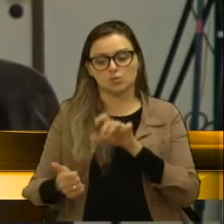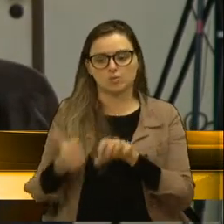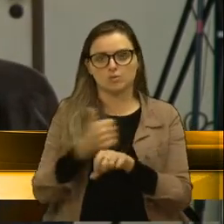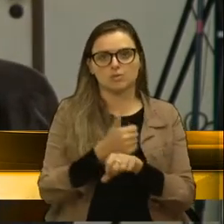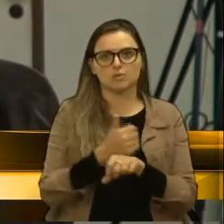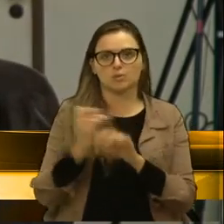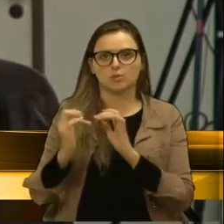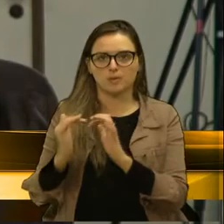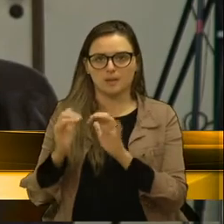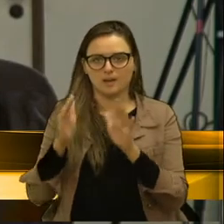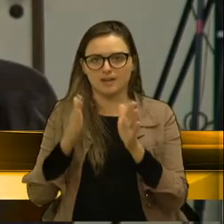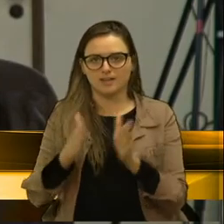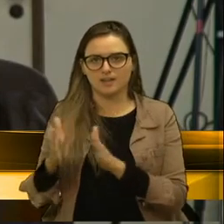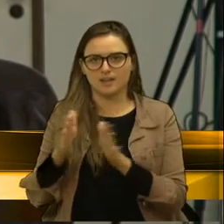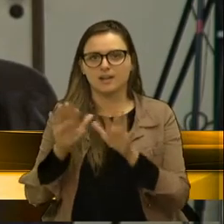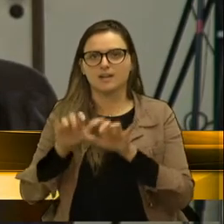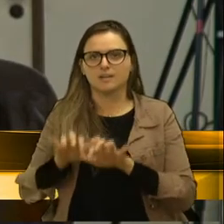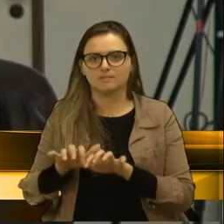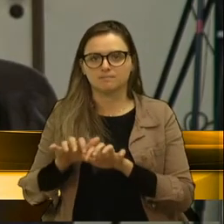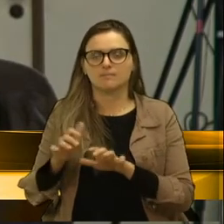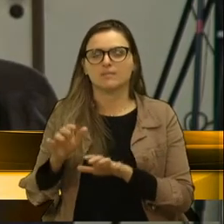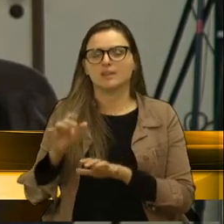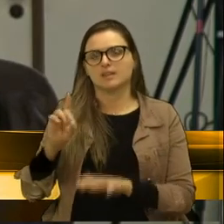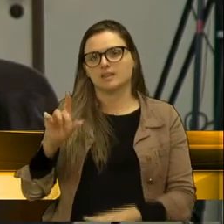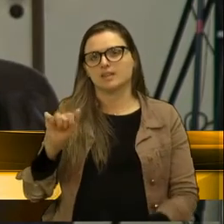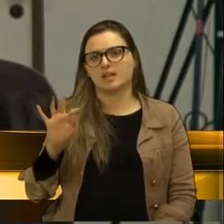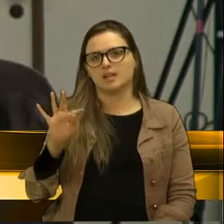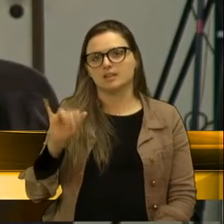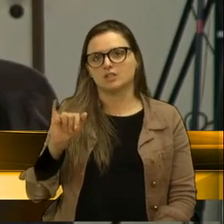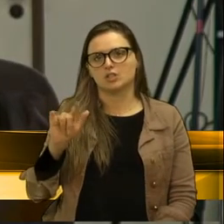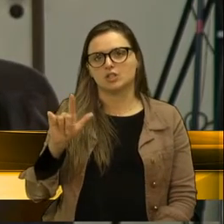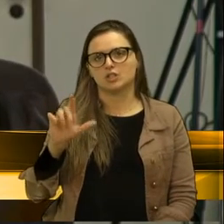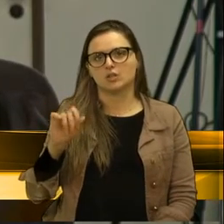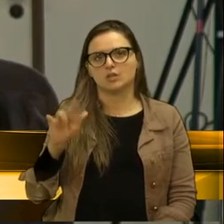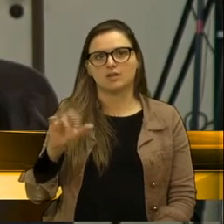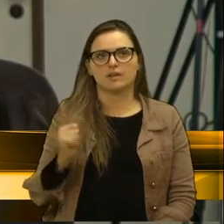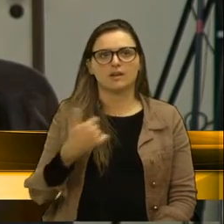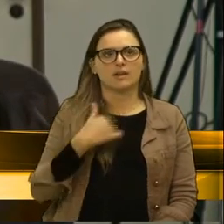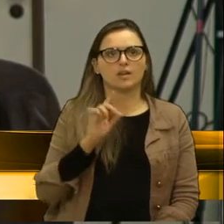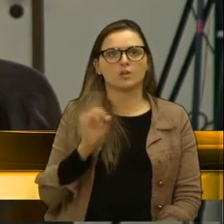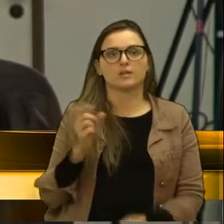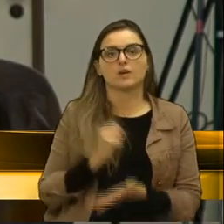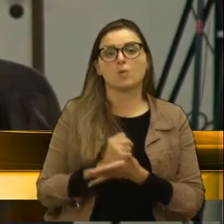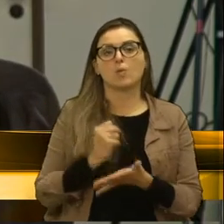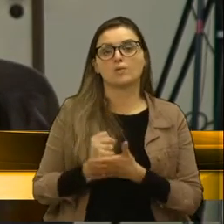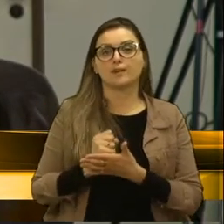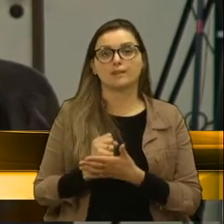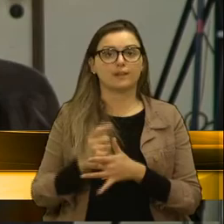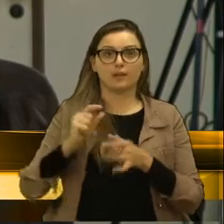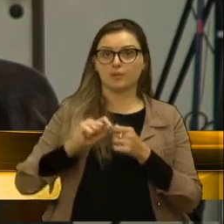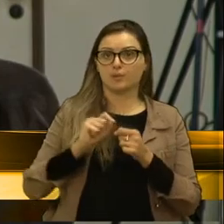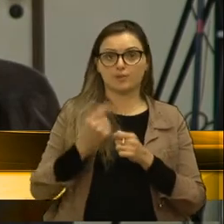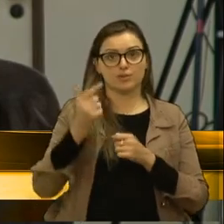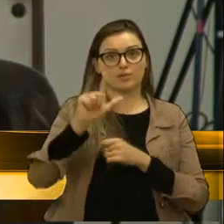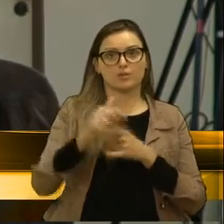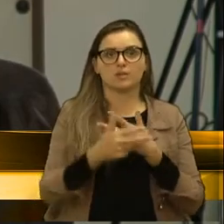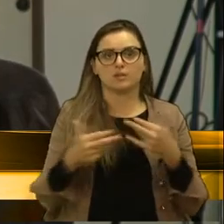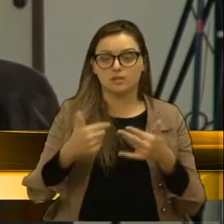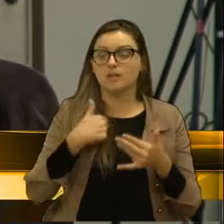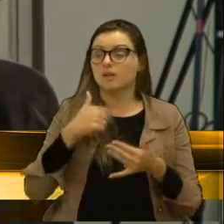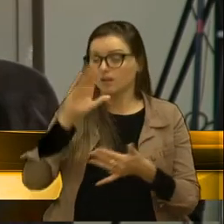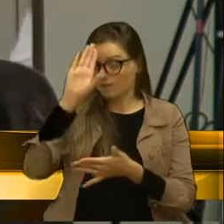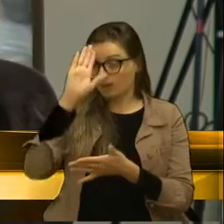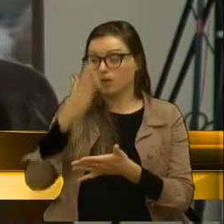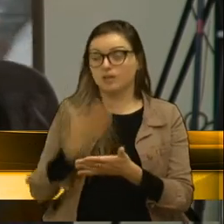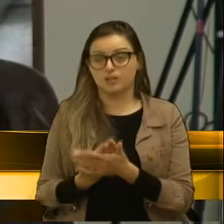não. Assim, frases utilizadas como, não fui contratado para isso. E eu acredito